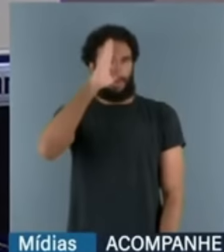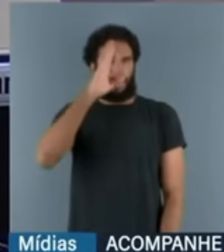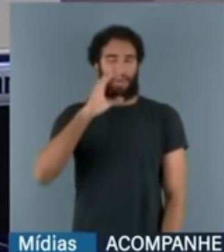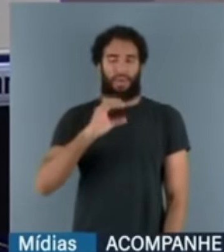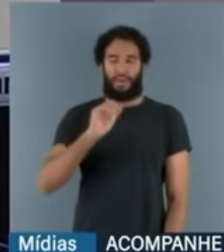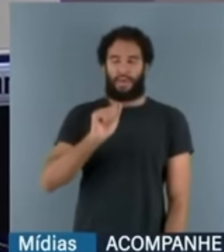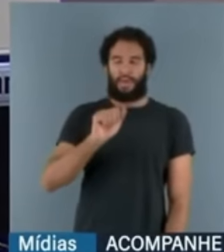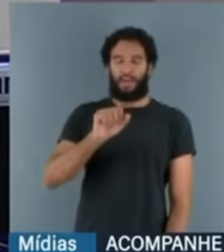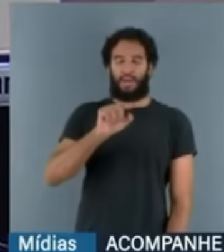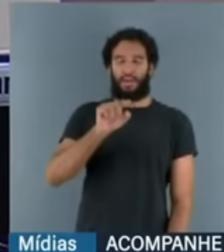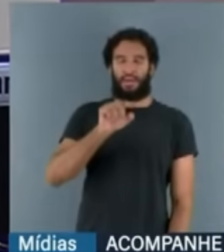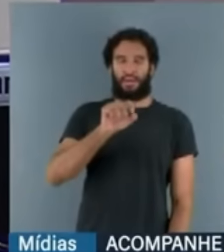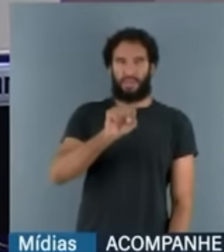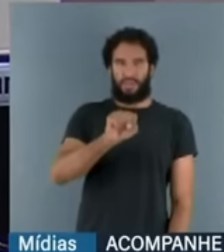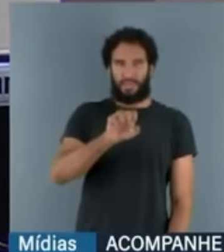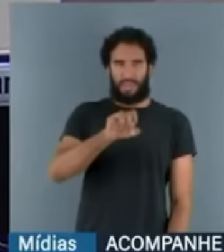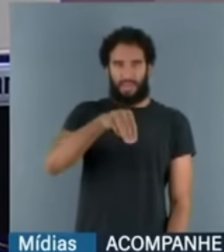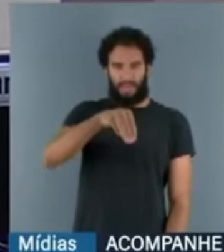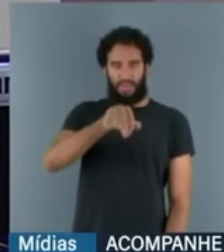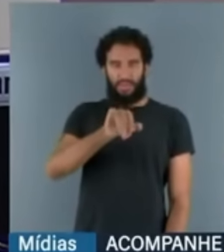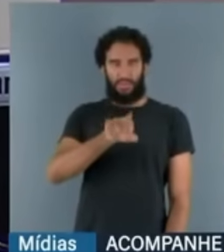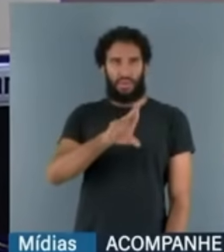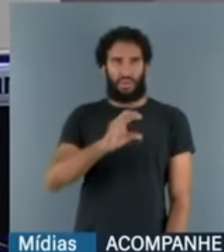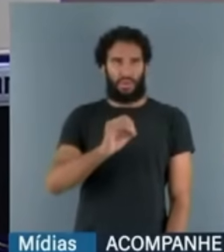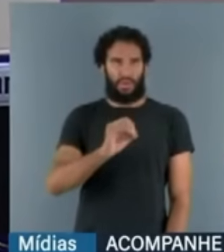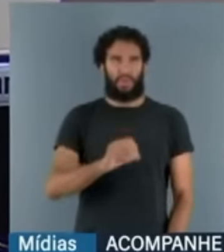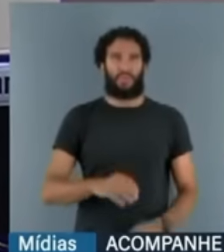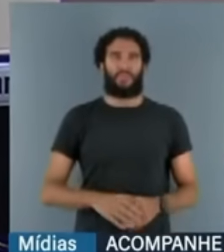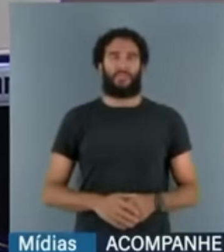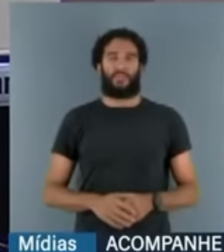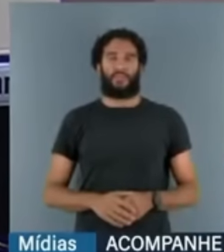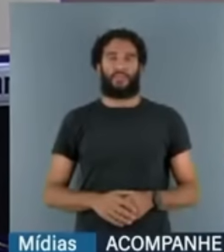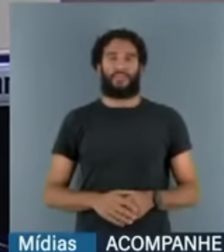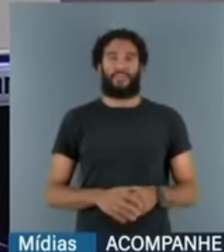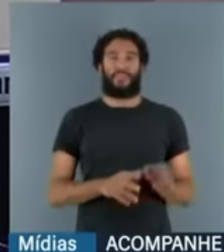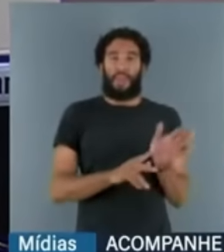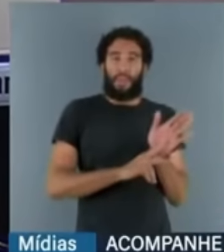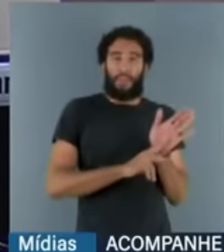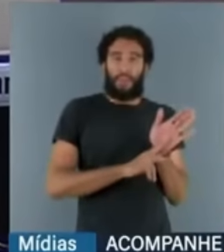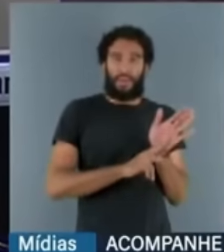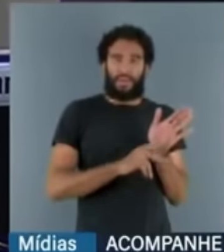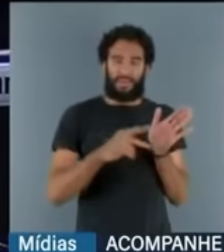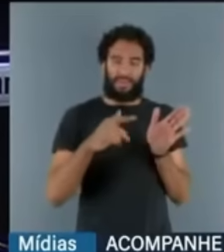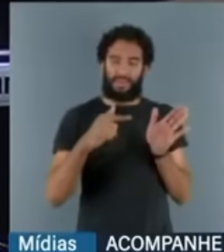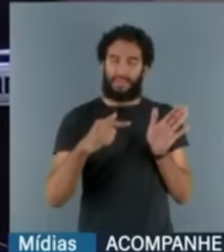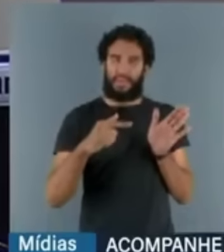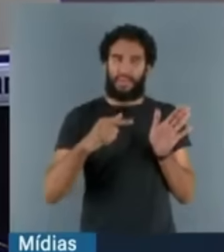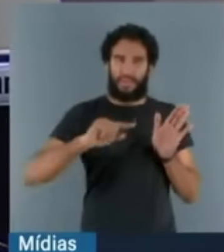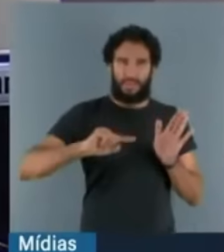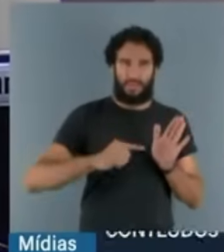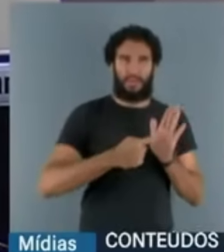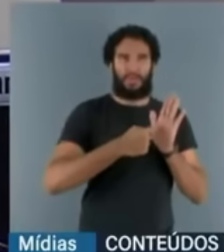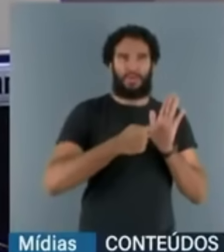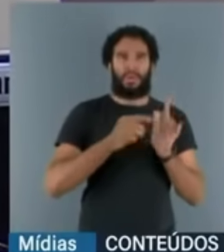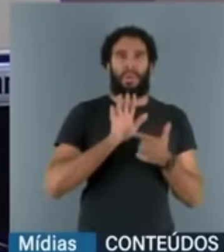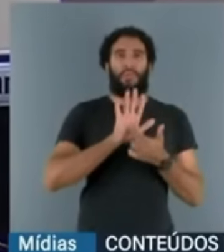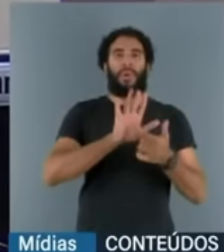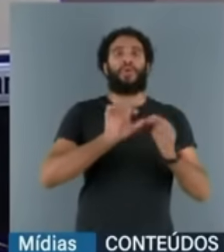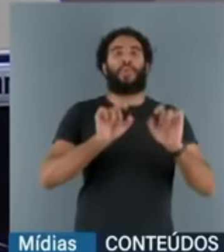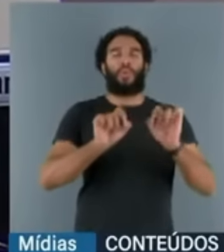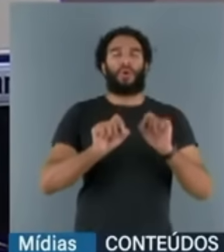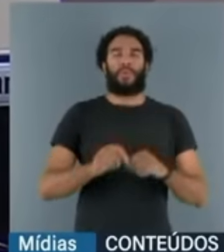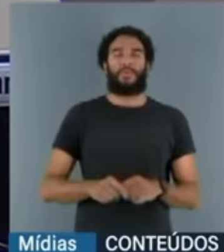E aí no áudio, que consta na página 7 da denúncia, o senhor diz o seguinte: na hora que